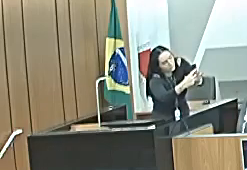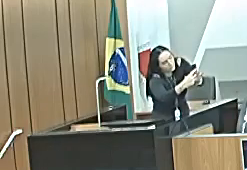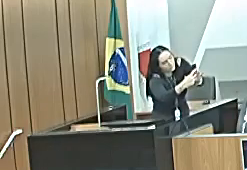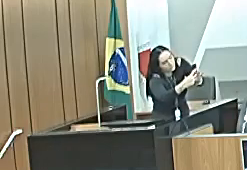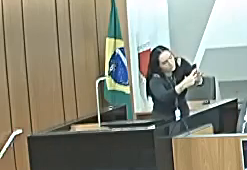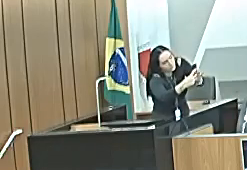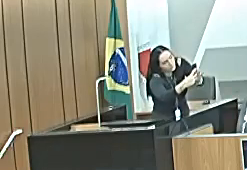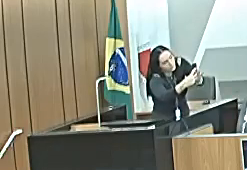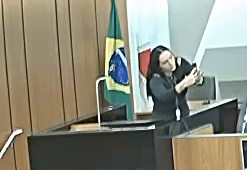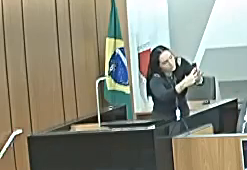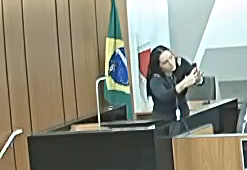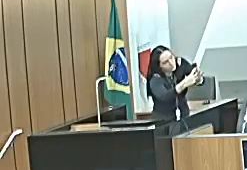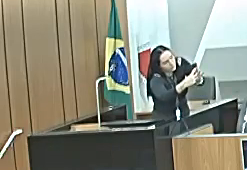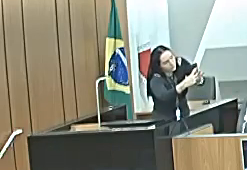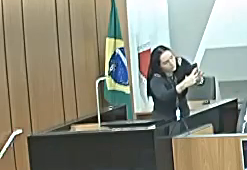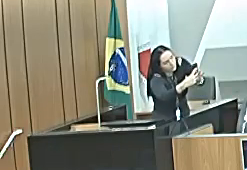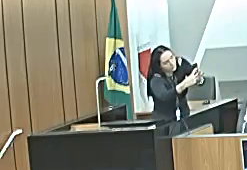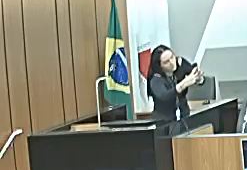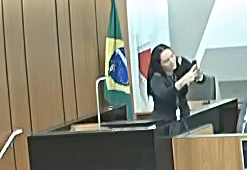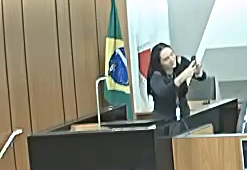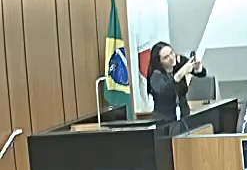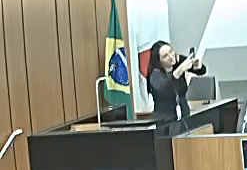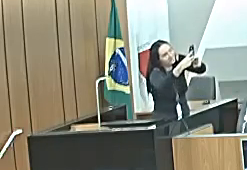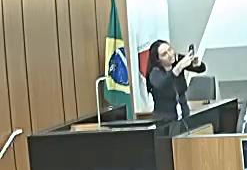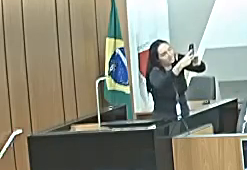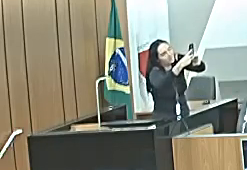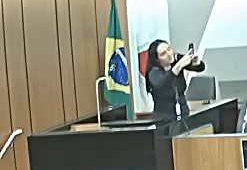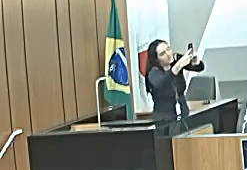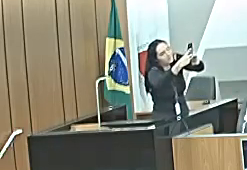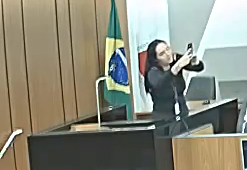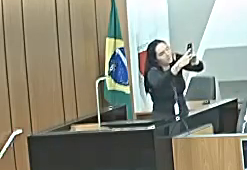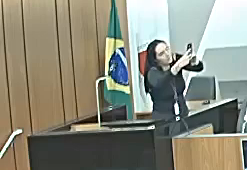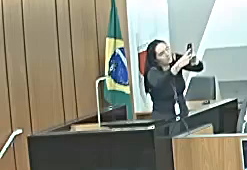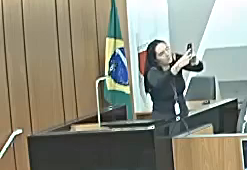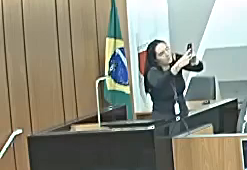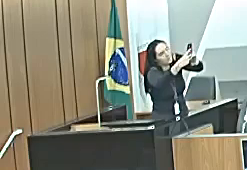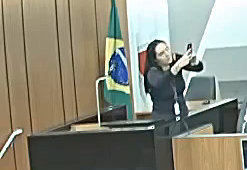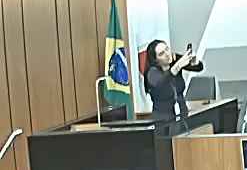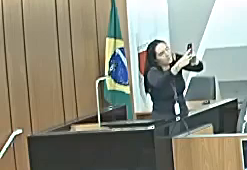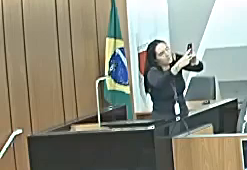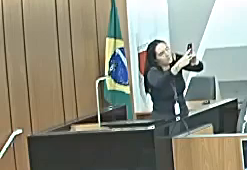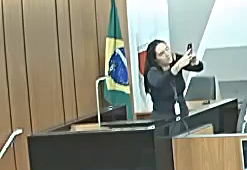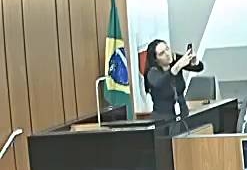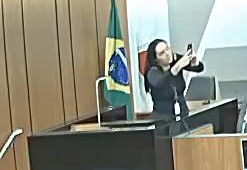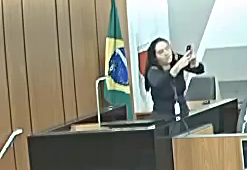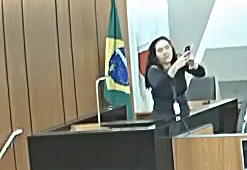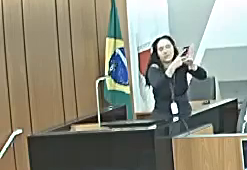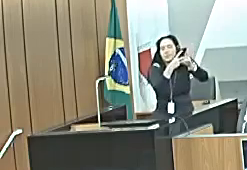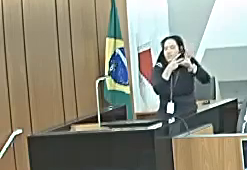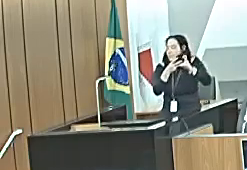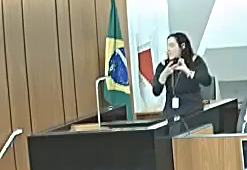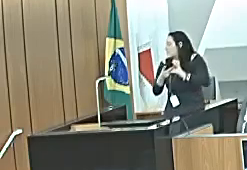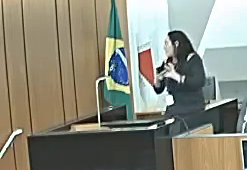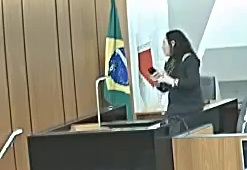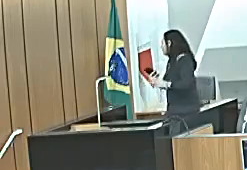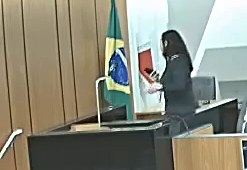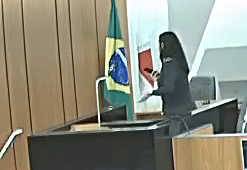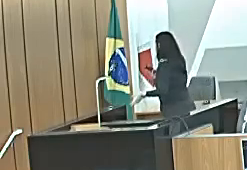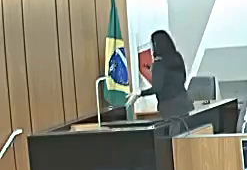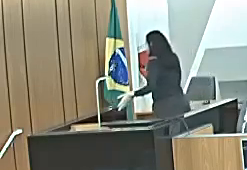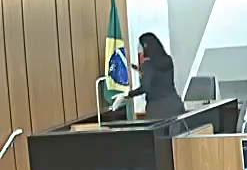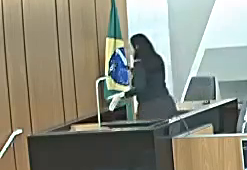todos nós aqui surdos mas não falou absolutamente nada do tema se iniciar com essa postura